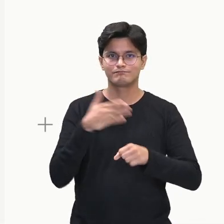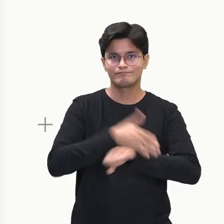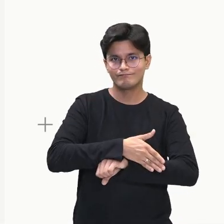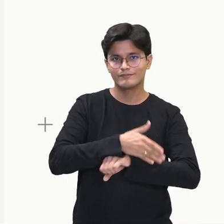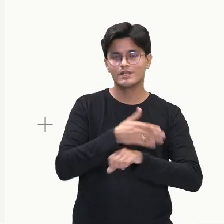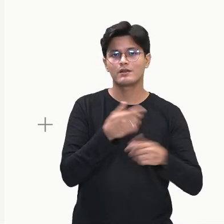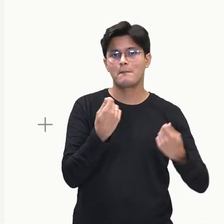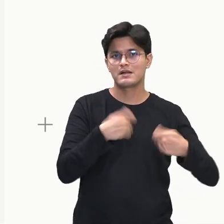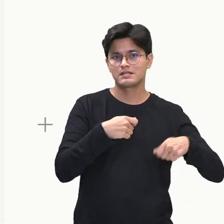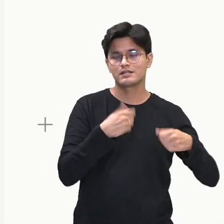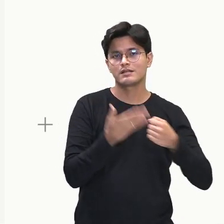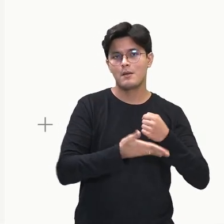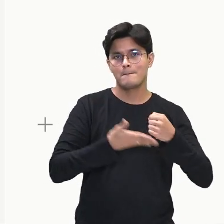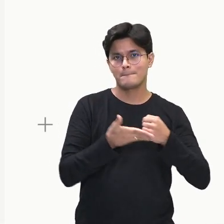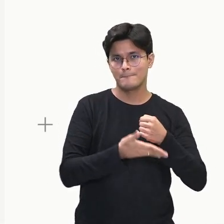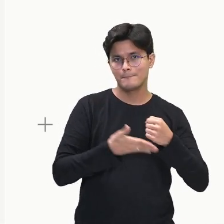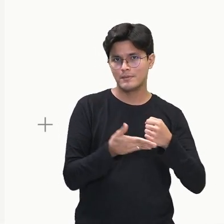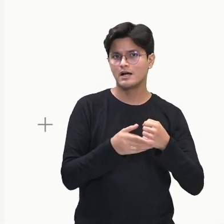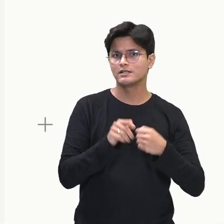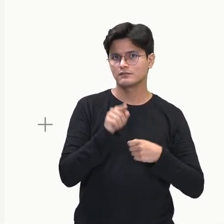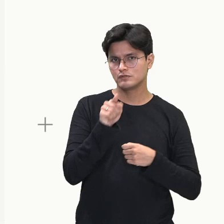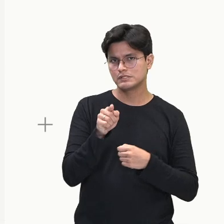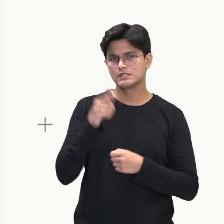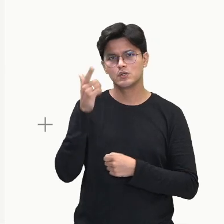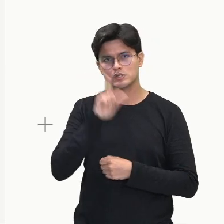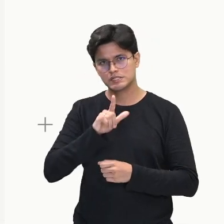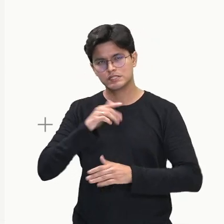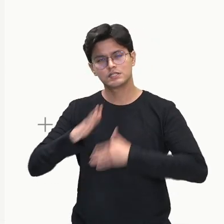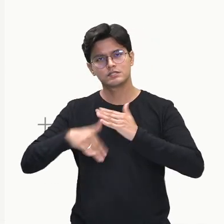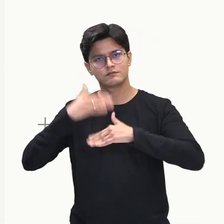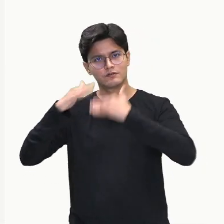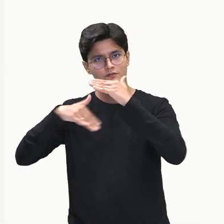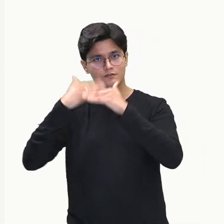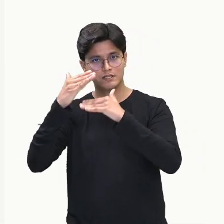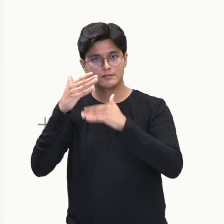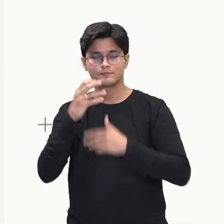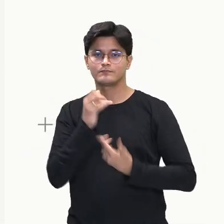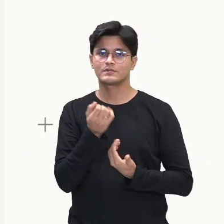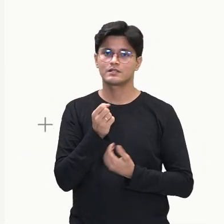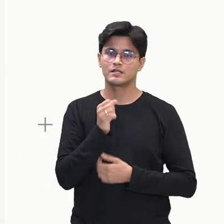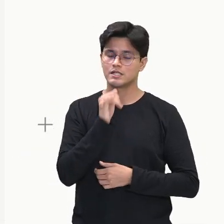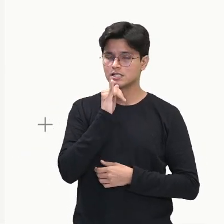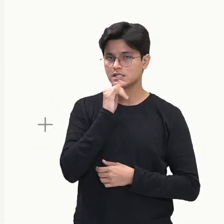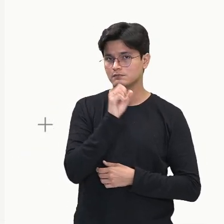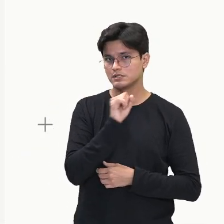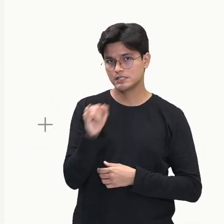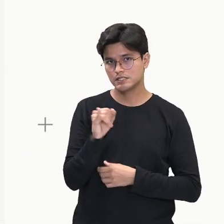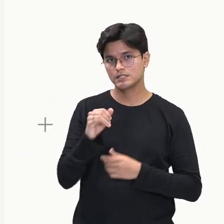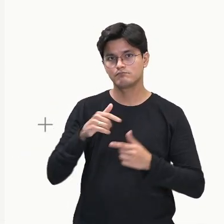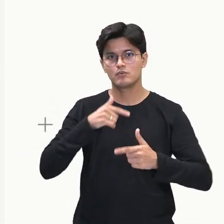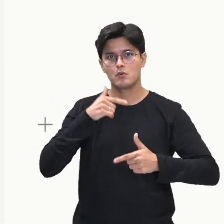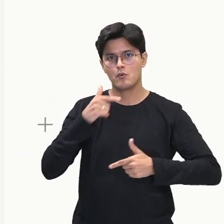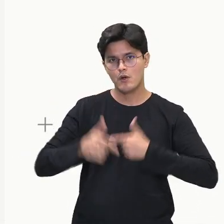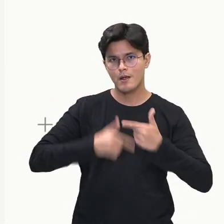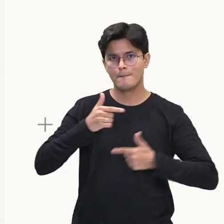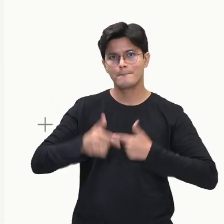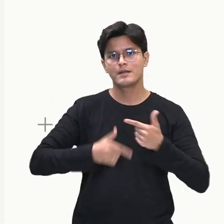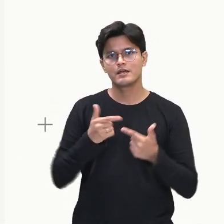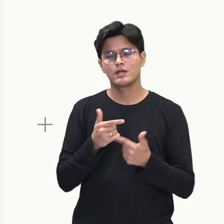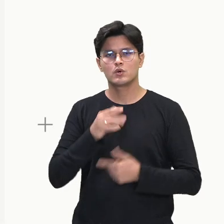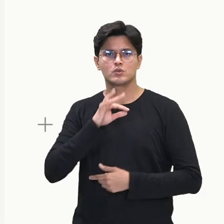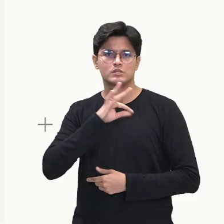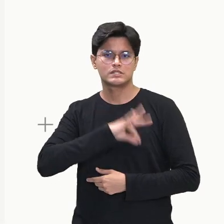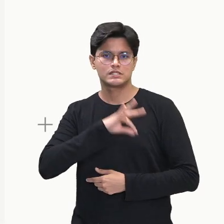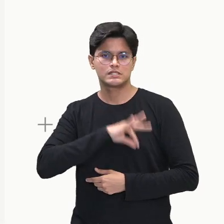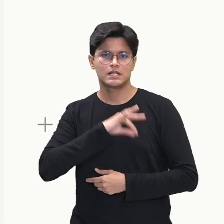essenciais para o seu próprio desenvolvimento. Se você não tem um emprego que lhe dê ali aquele salário